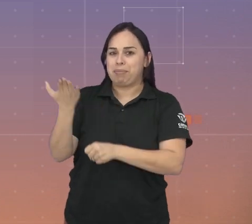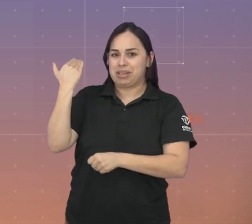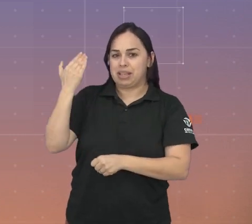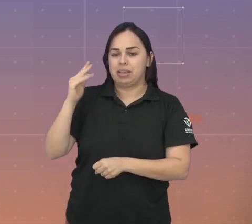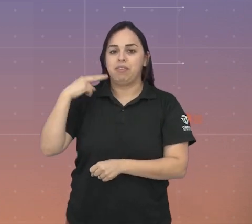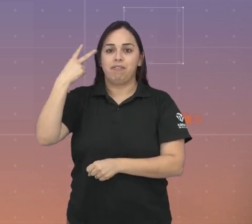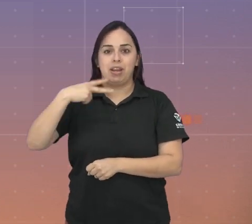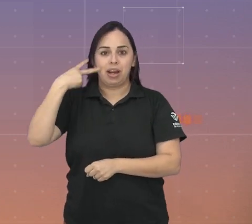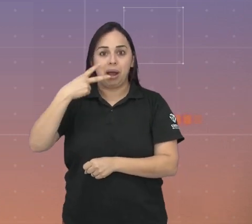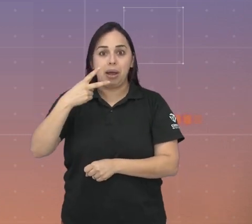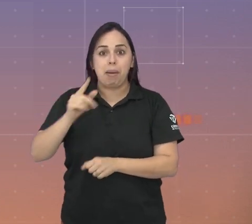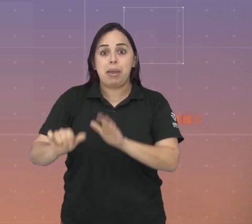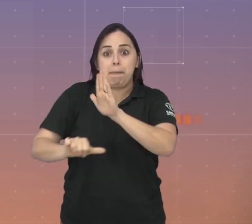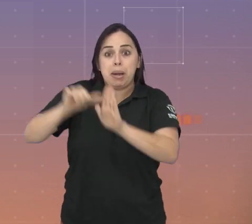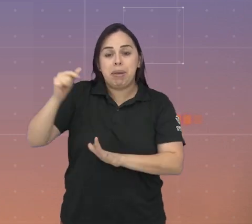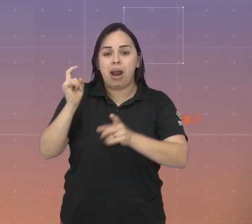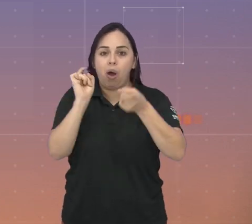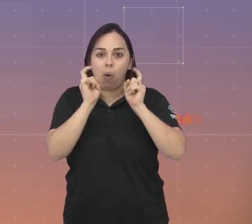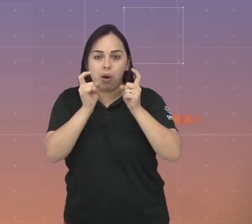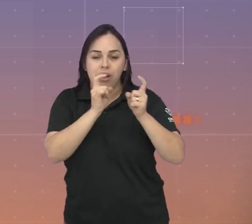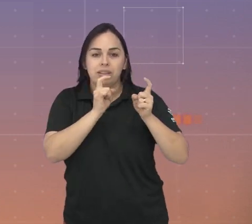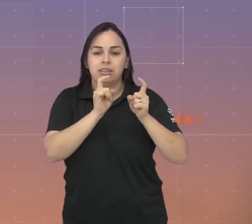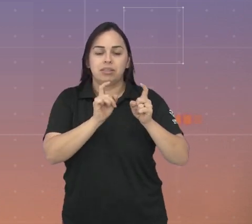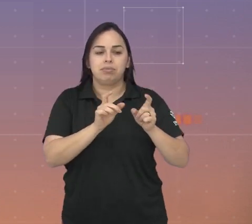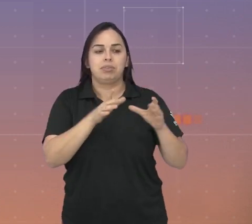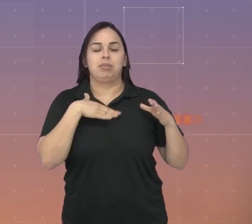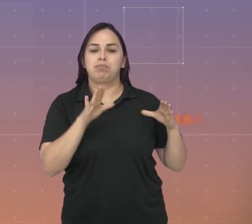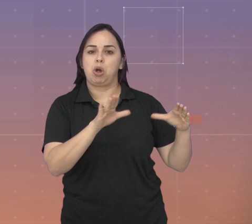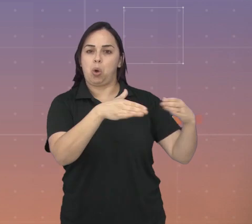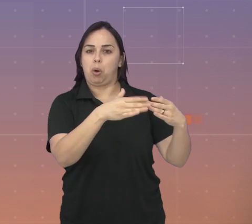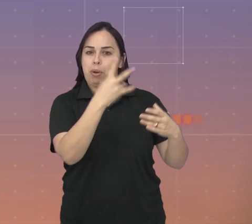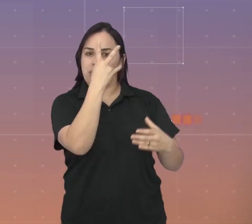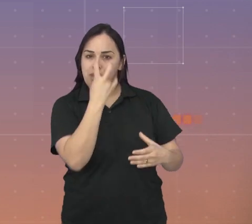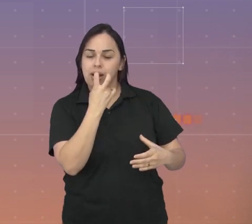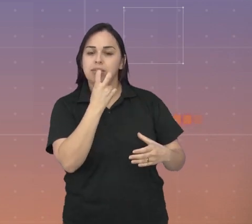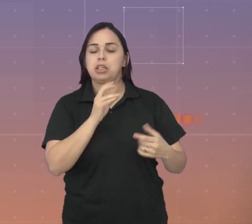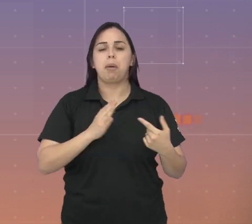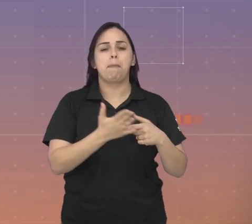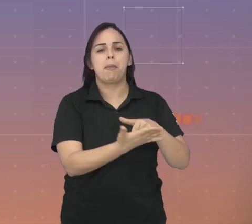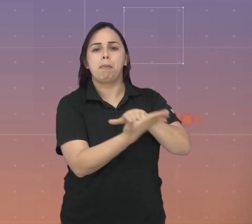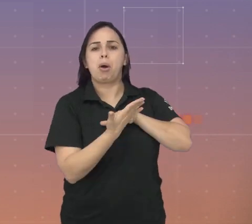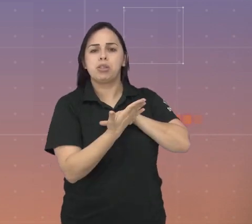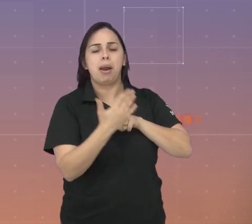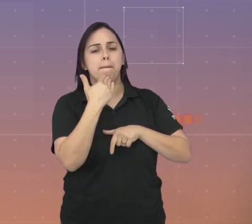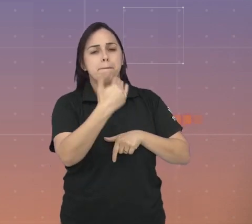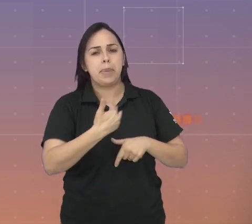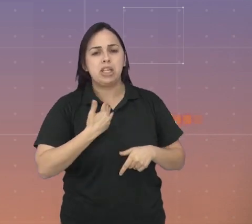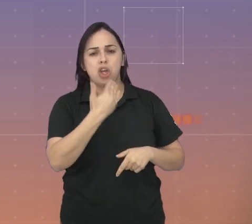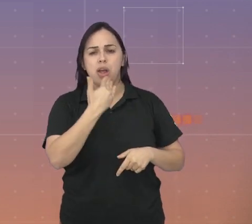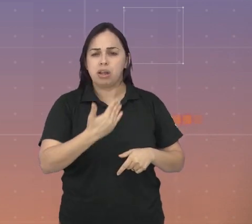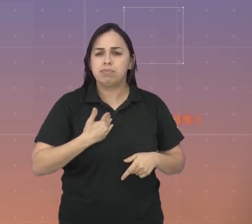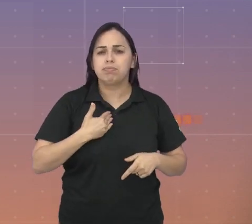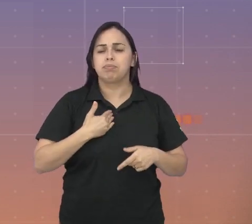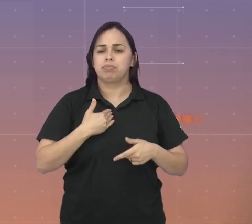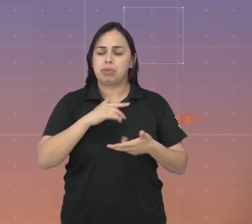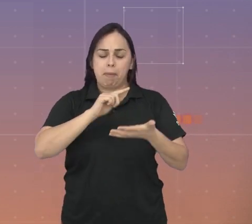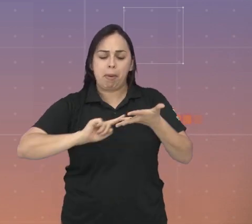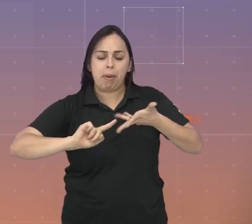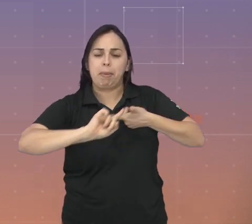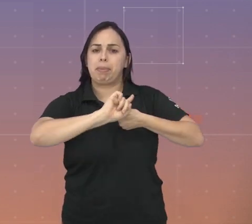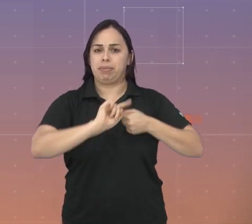Além dos vereadores, a primeira reunião contou com a presença de deficientes visuais que apresentaram pedidos